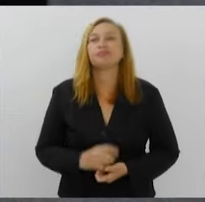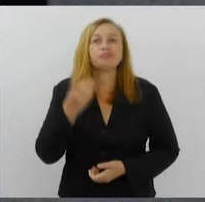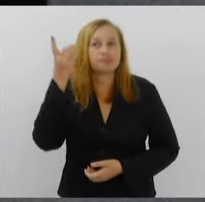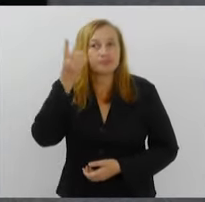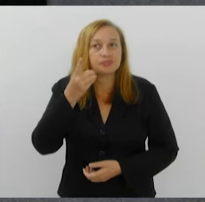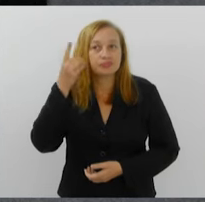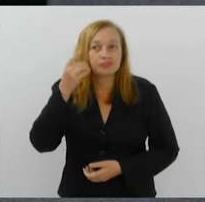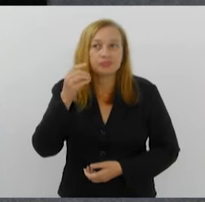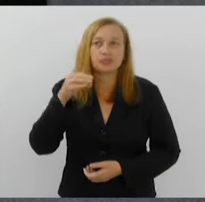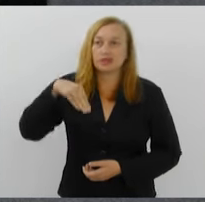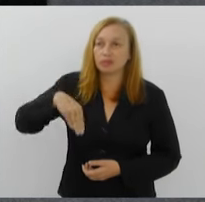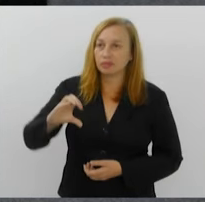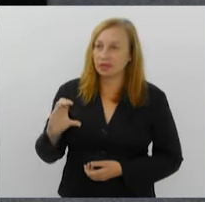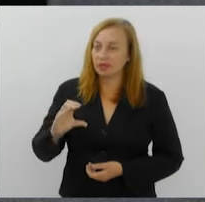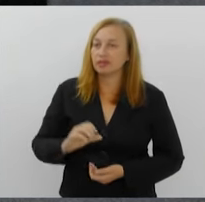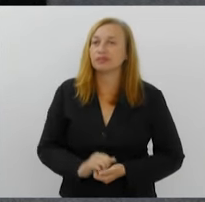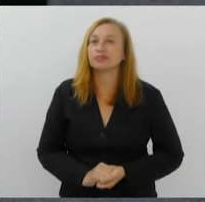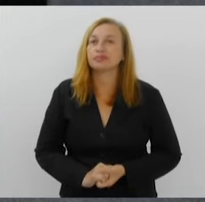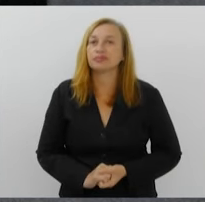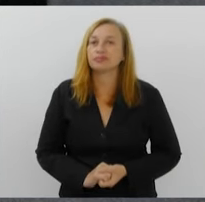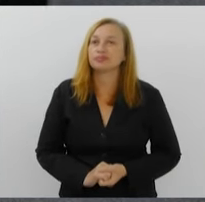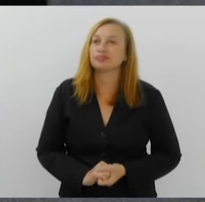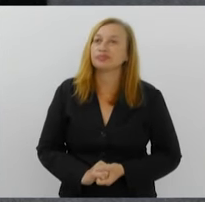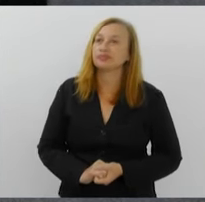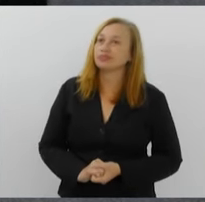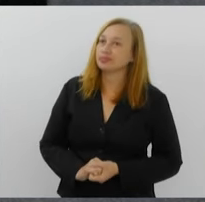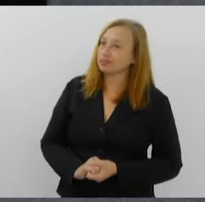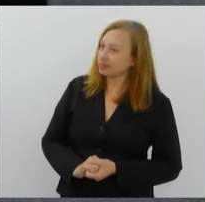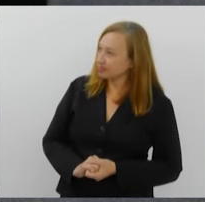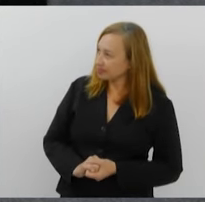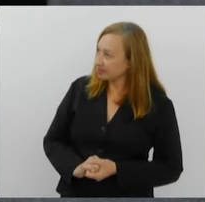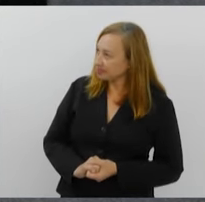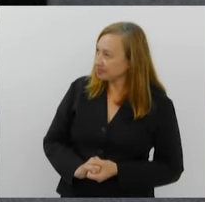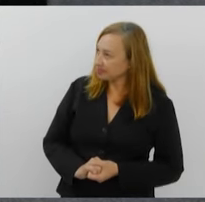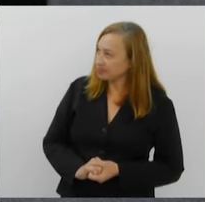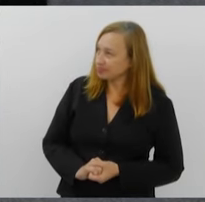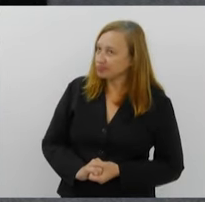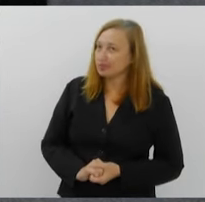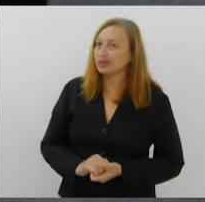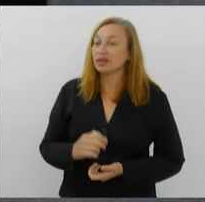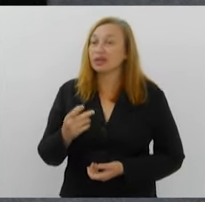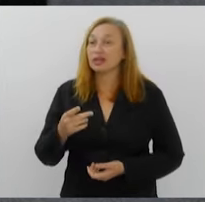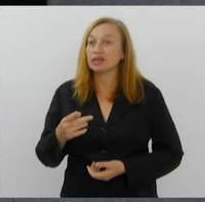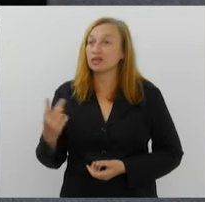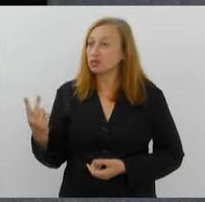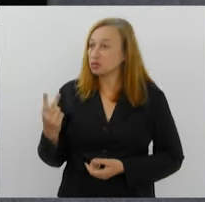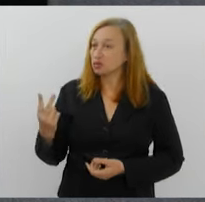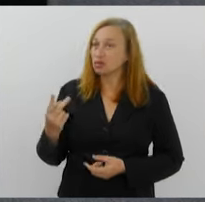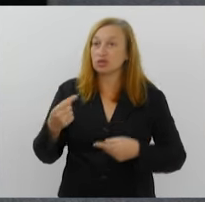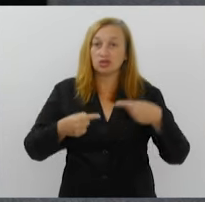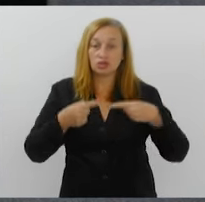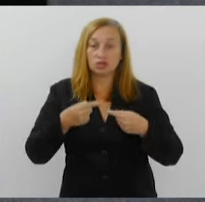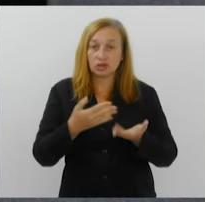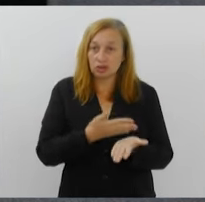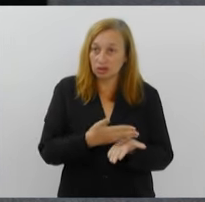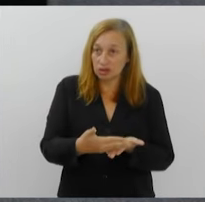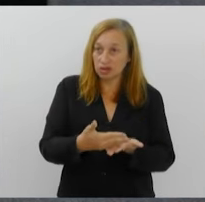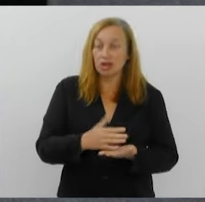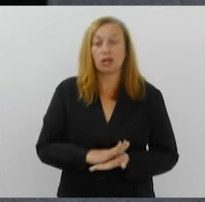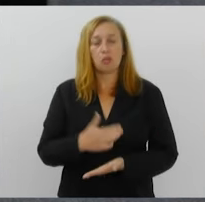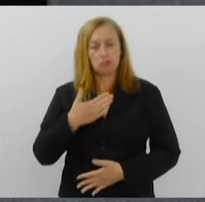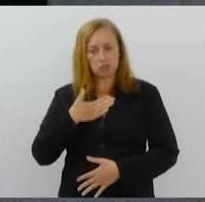deputado Carlos Mink, que me precederam nesta discussão. No